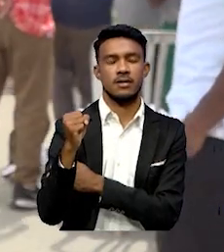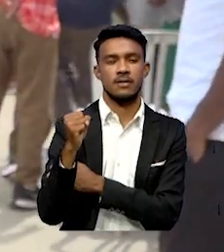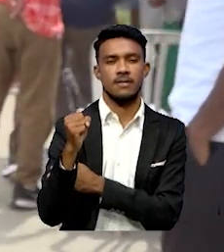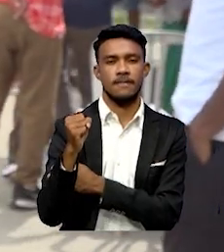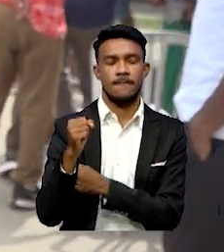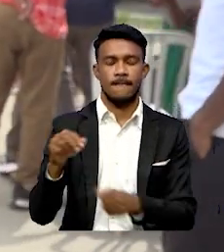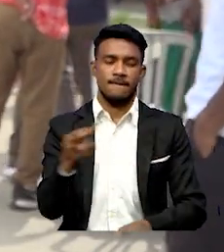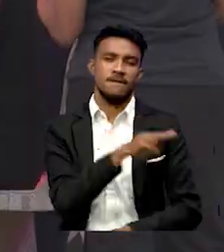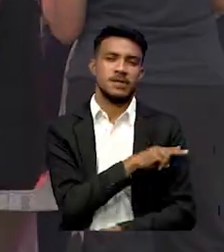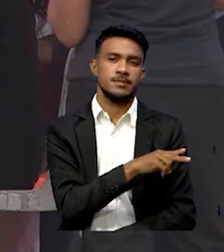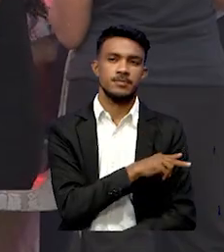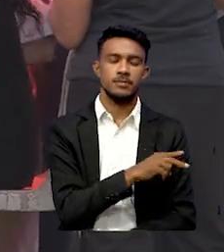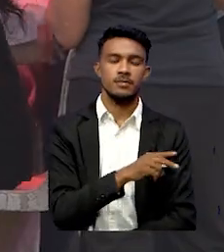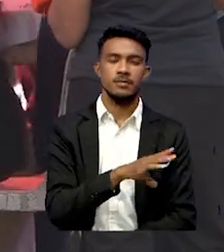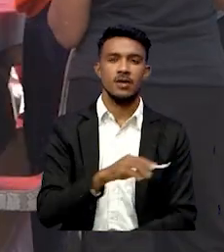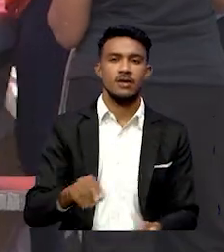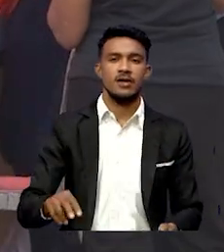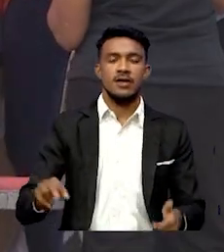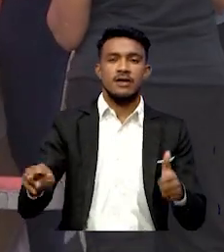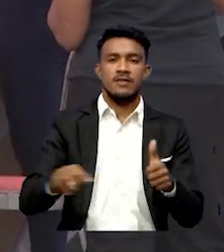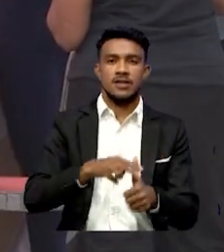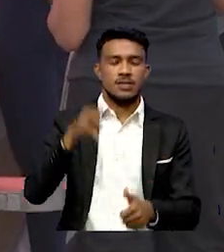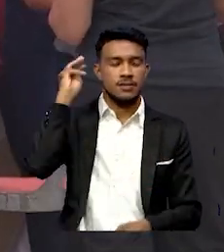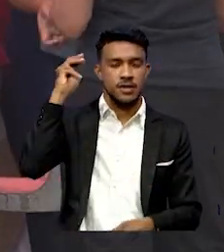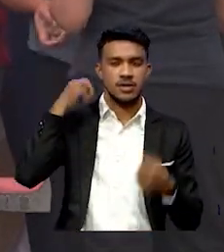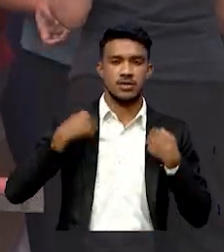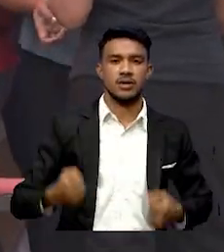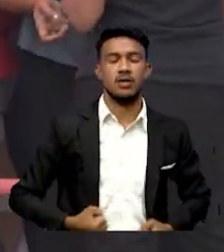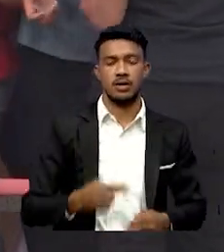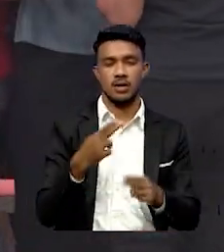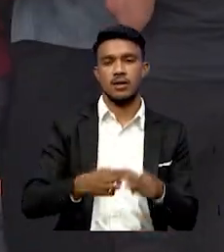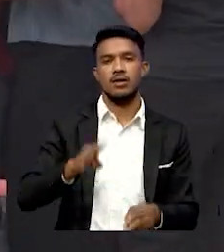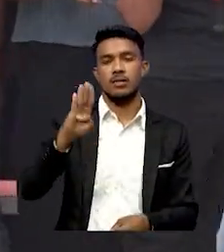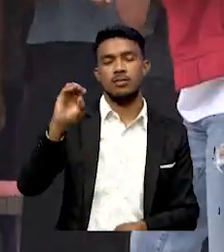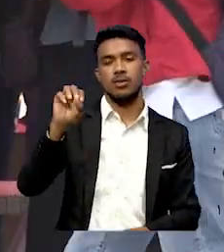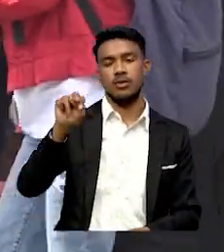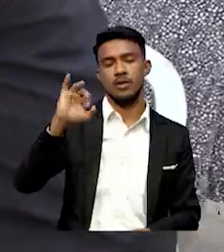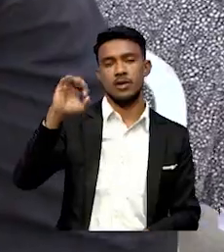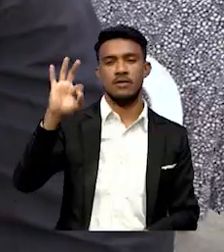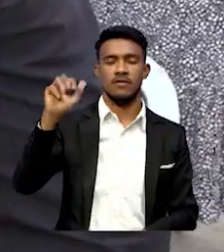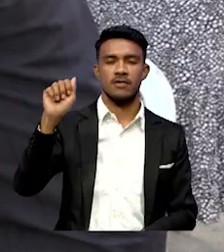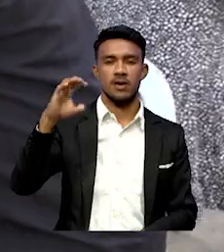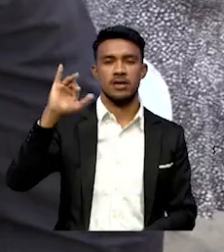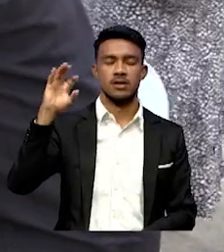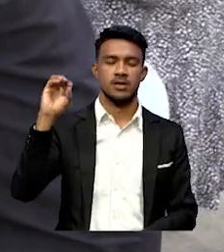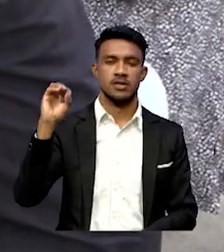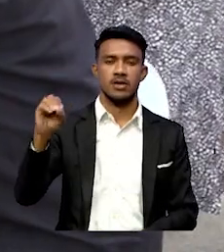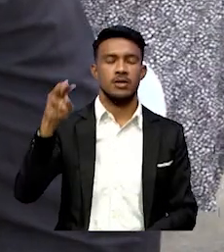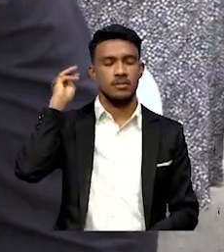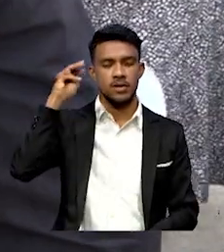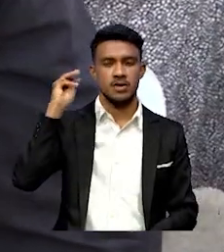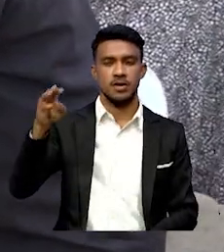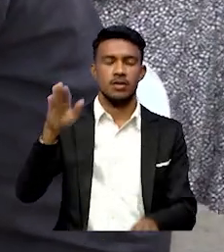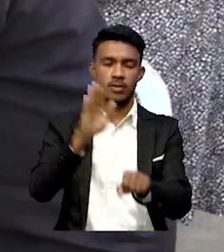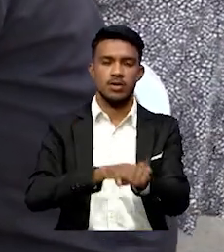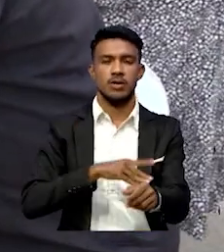parte vacinador nian. Vice-ministro Saúde Bonifácio Mocoli dos Reis responde: Ministério Tutela orienta ona diretor